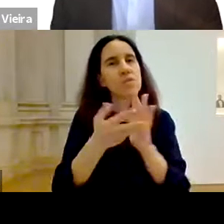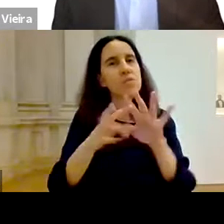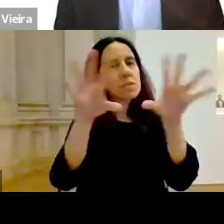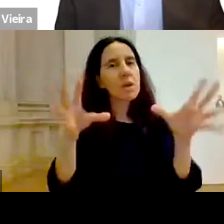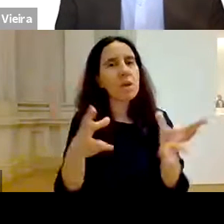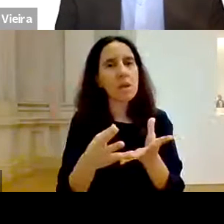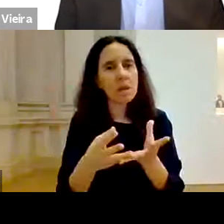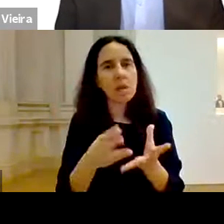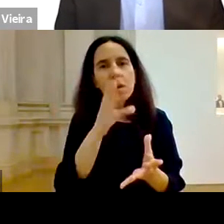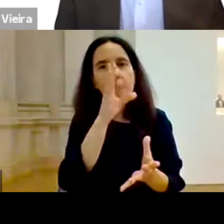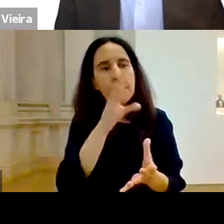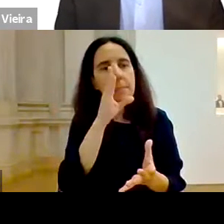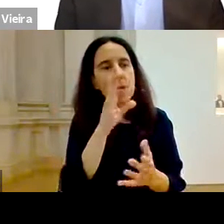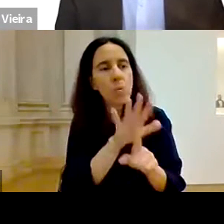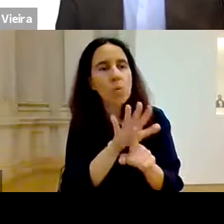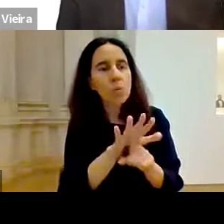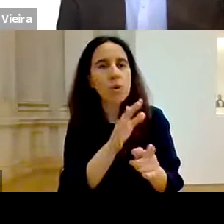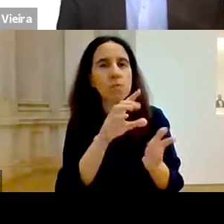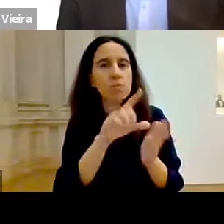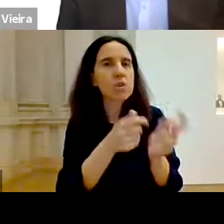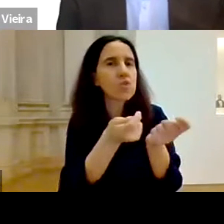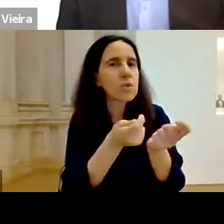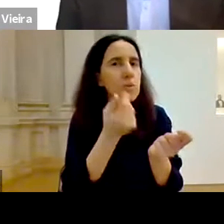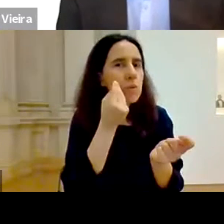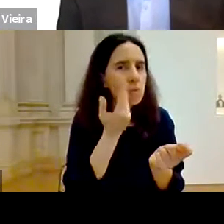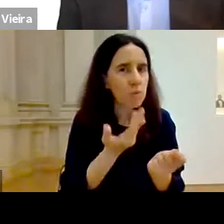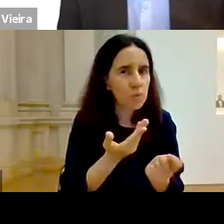cultura de gestão de projetos? Depois,